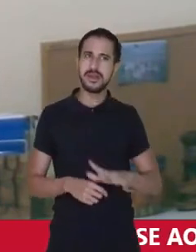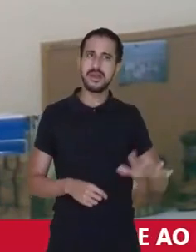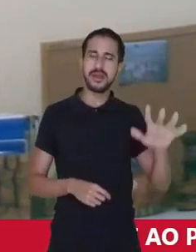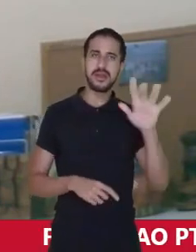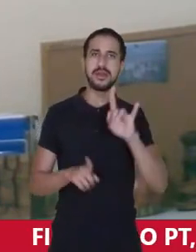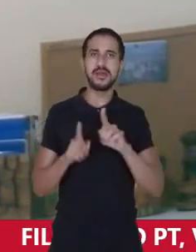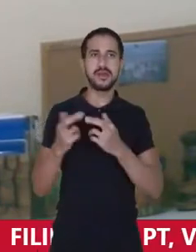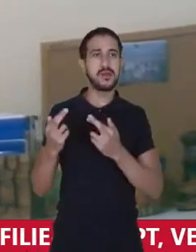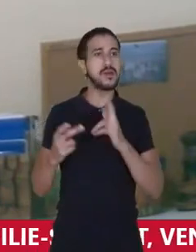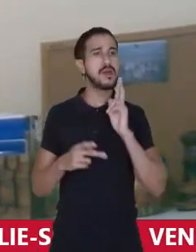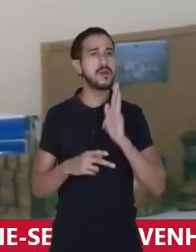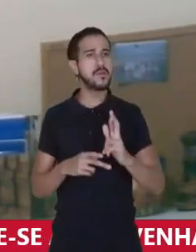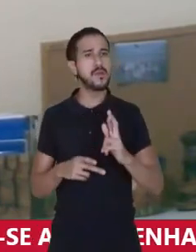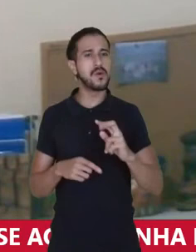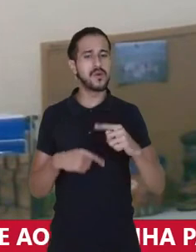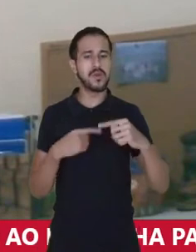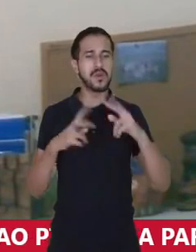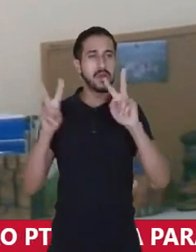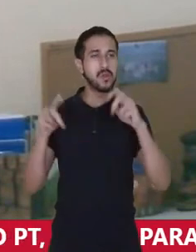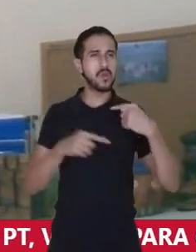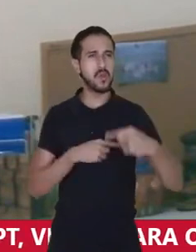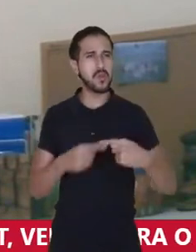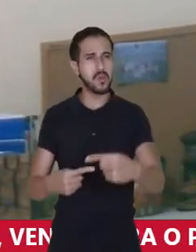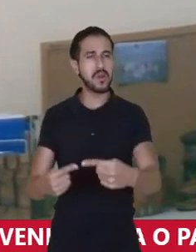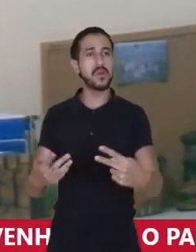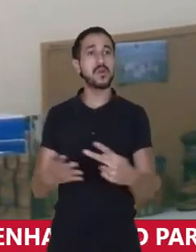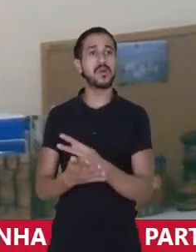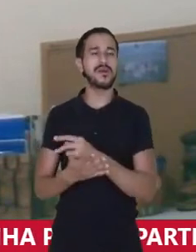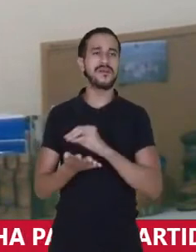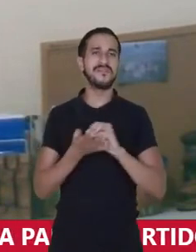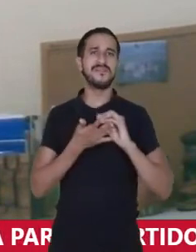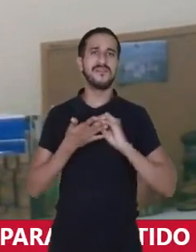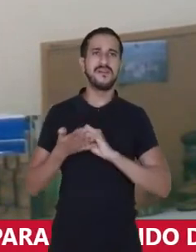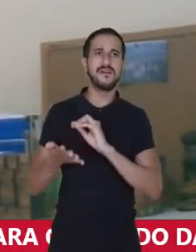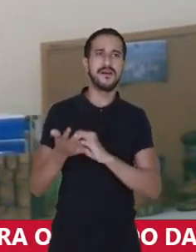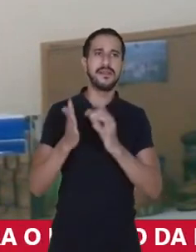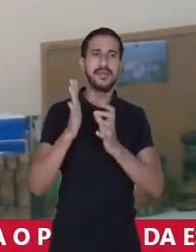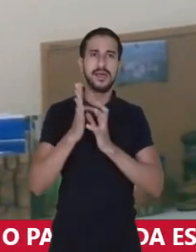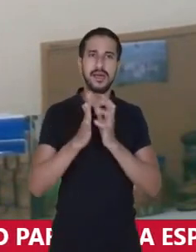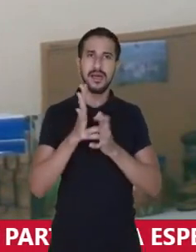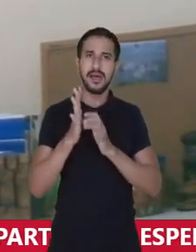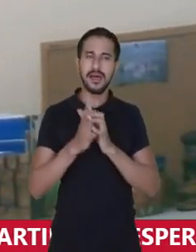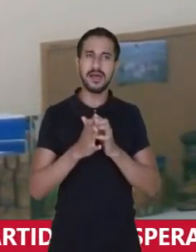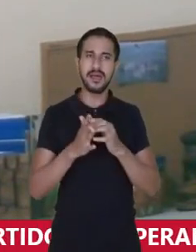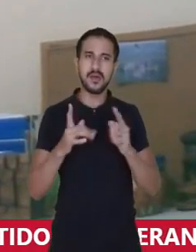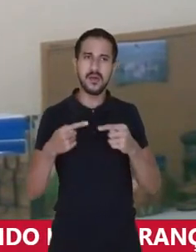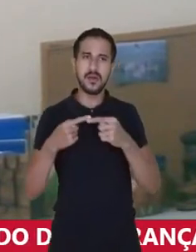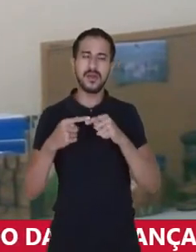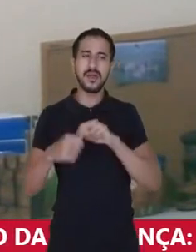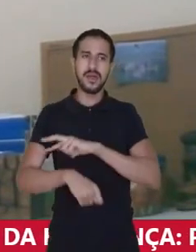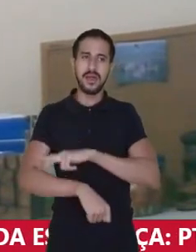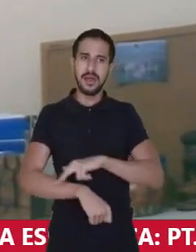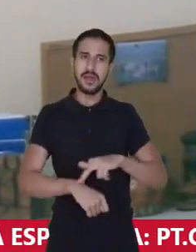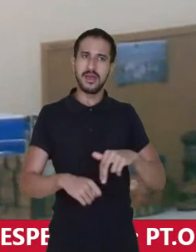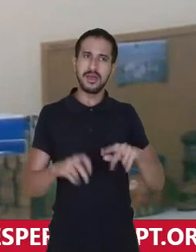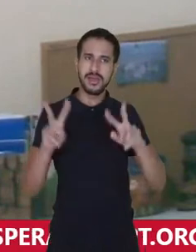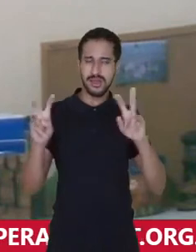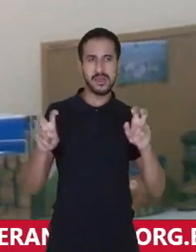E, como resultado disso, né, a gente tem uma carência dos dados racializados sobre a pandemia,